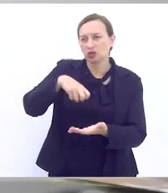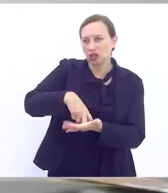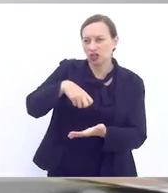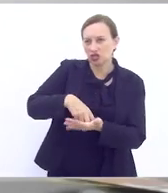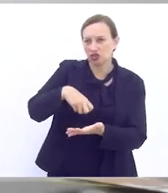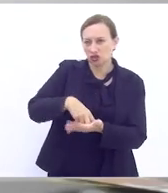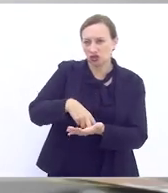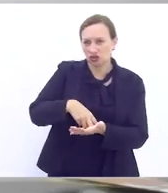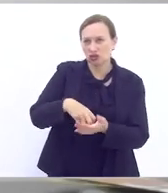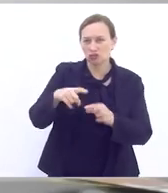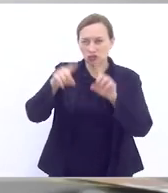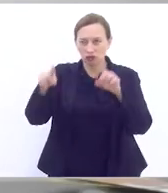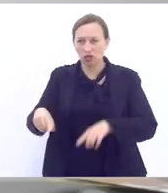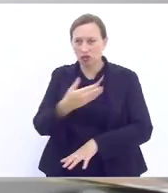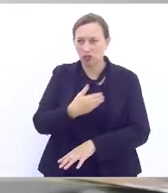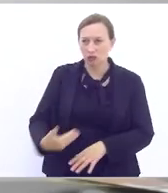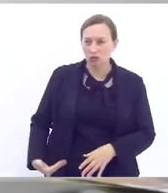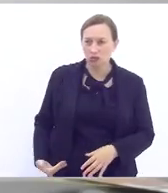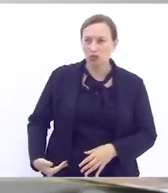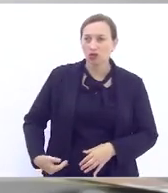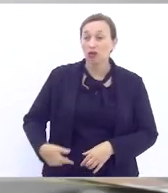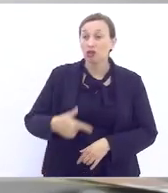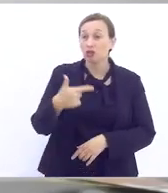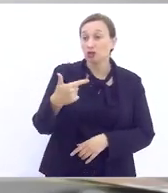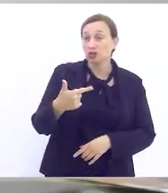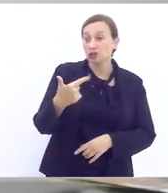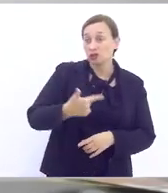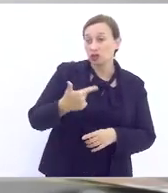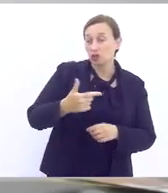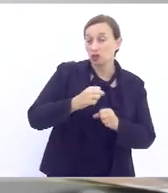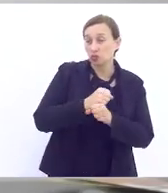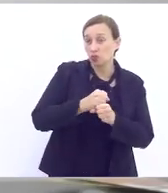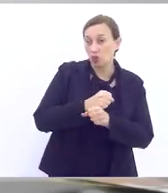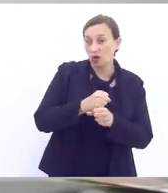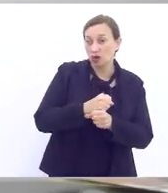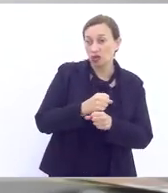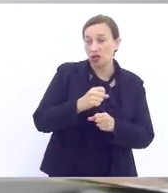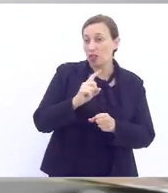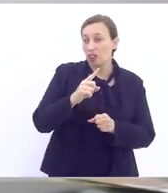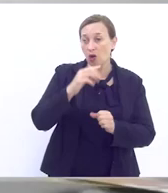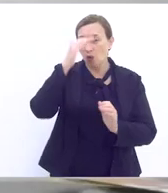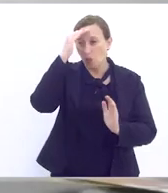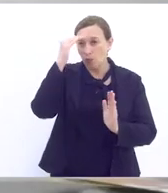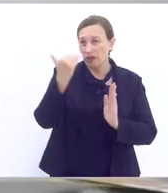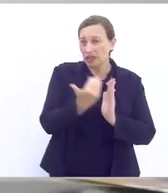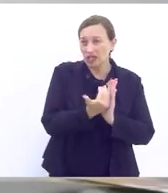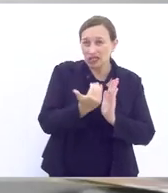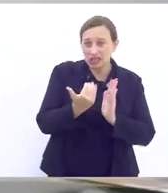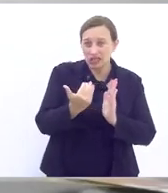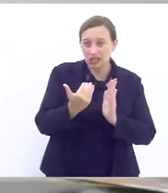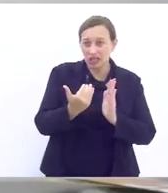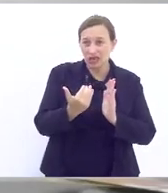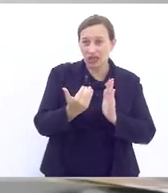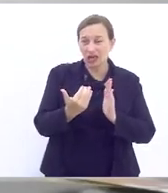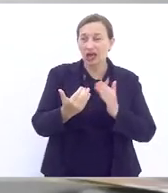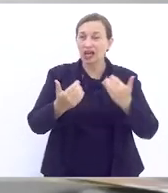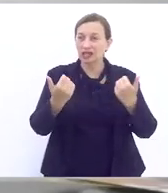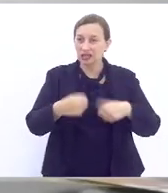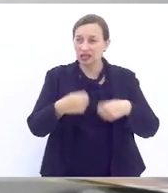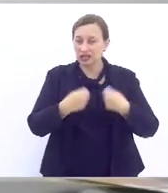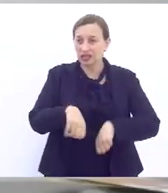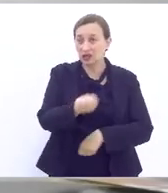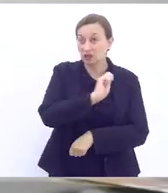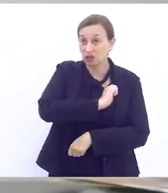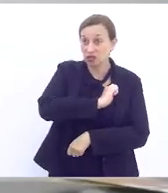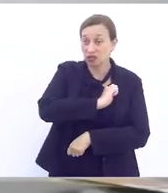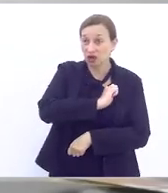caras e a maior delas é no segundo ano não comprar não comprei a meta fiscal é tudo e inclusive não fazer concurso